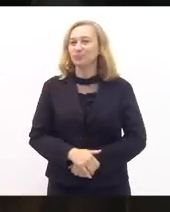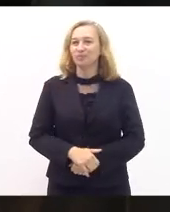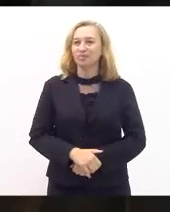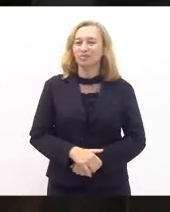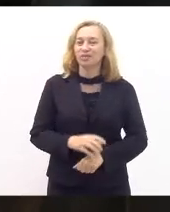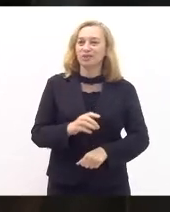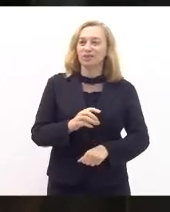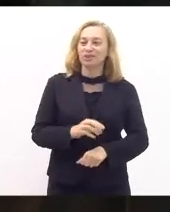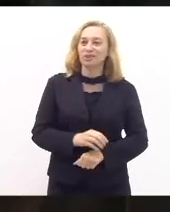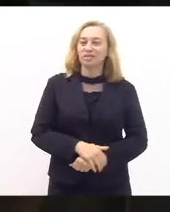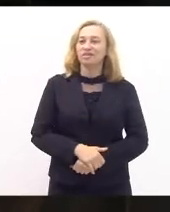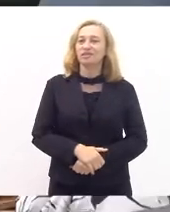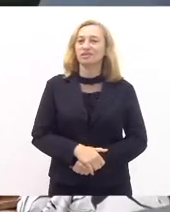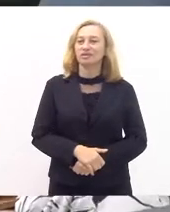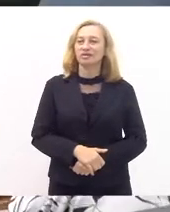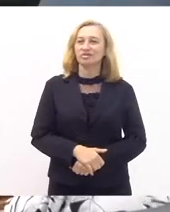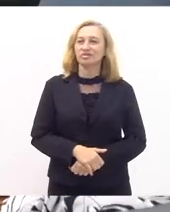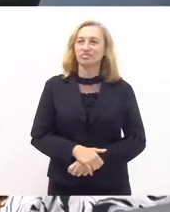UERJ.